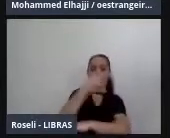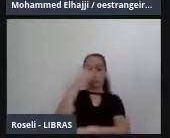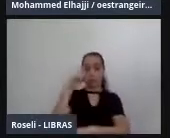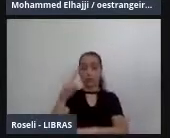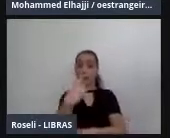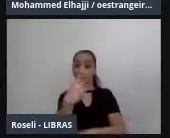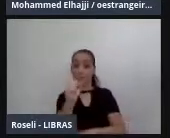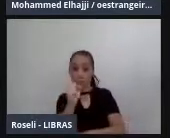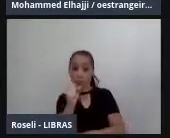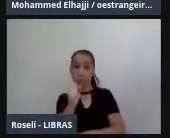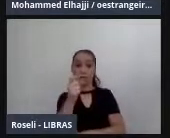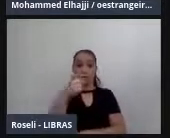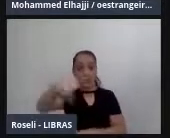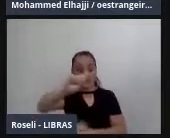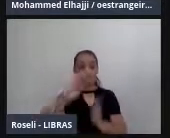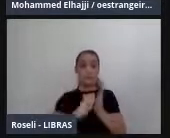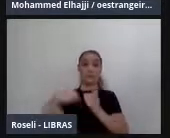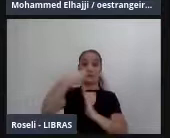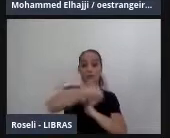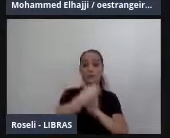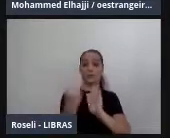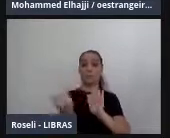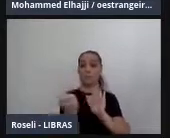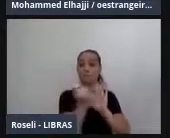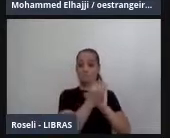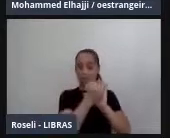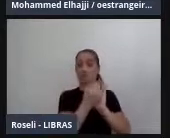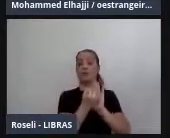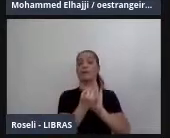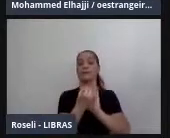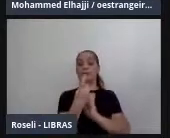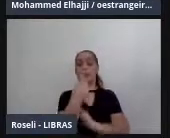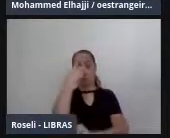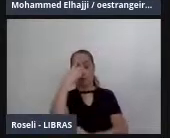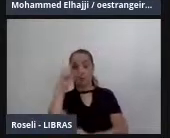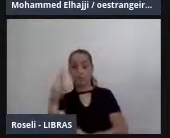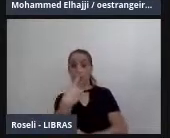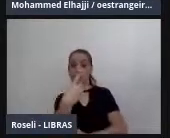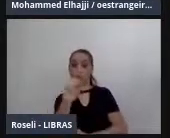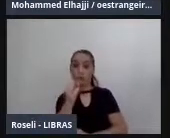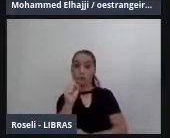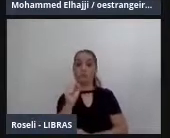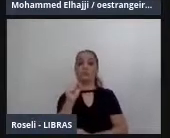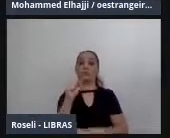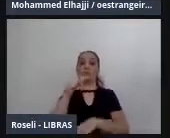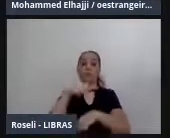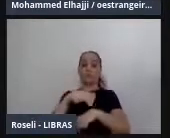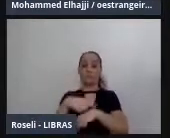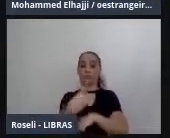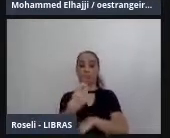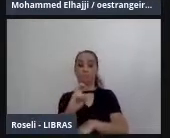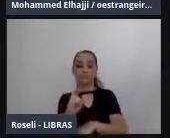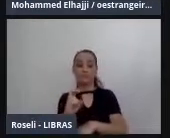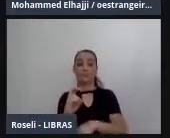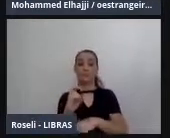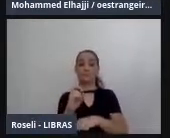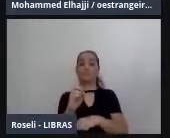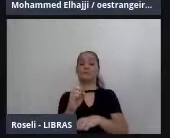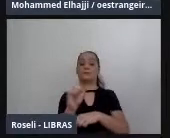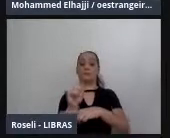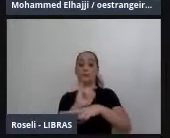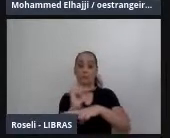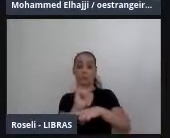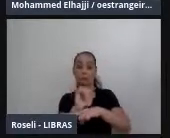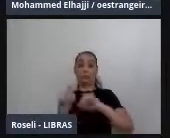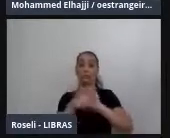agenda, dia 18, às 15 horas, nós faremos a transmissão pelo YouTube do Memorial, nós teremos